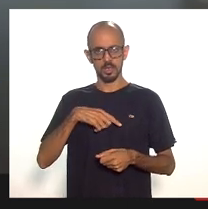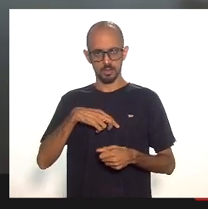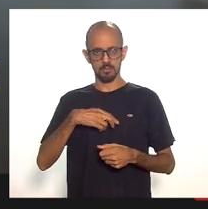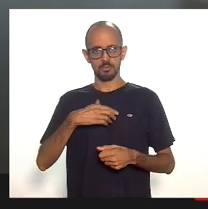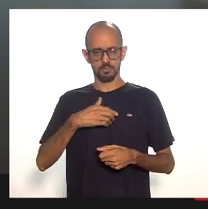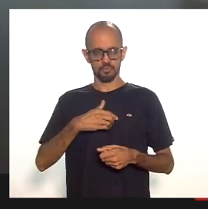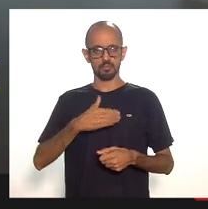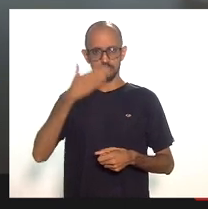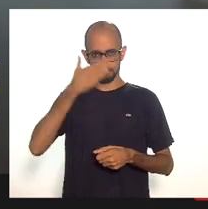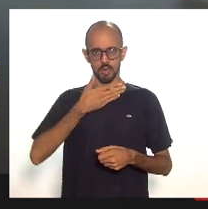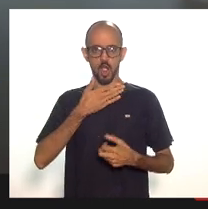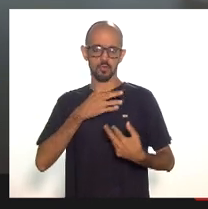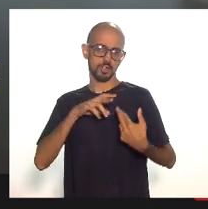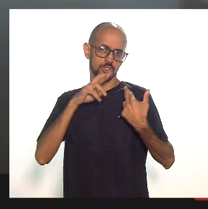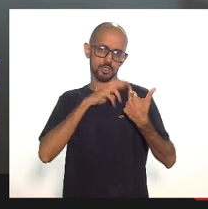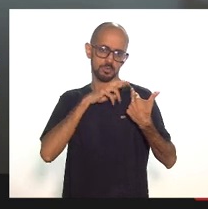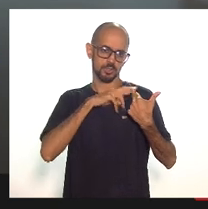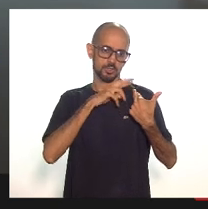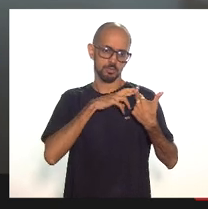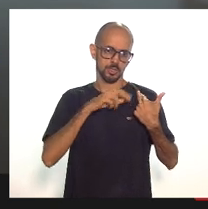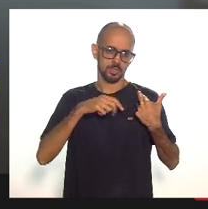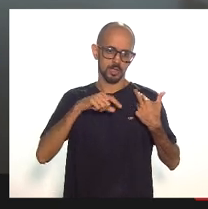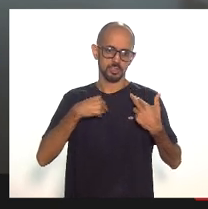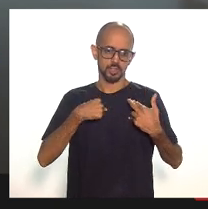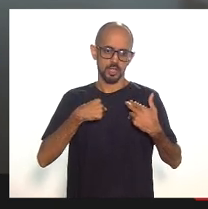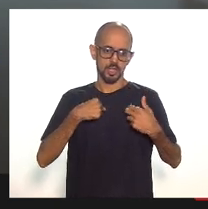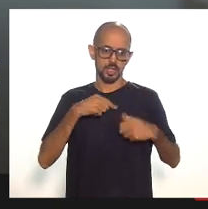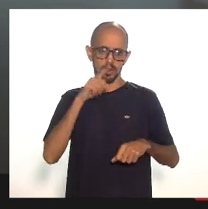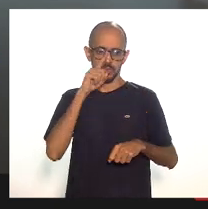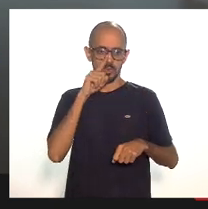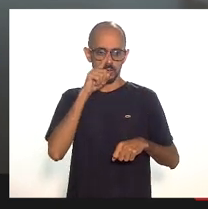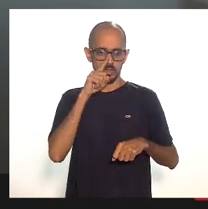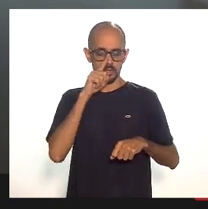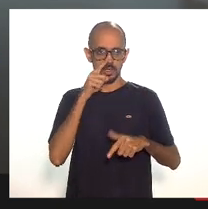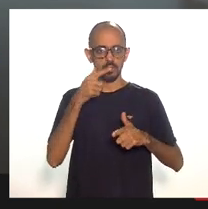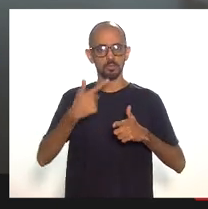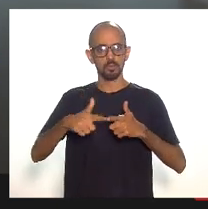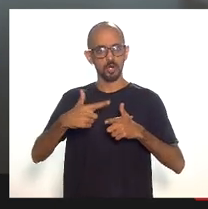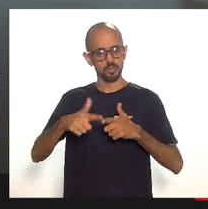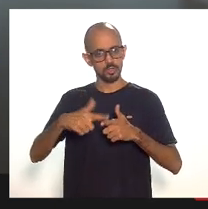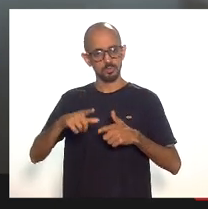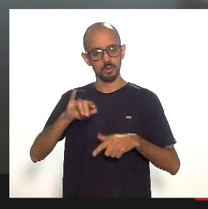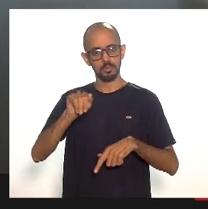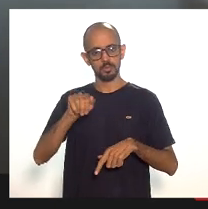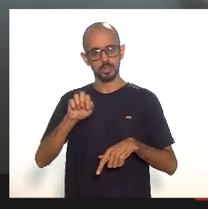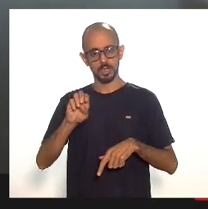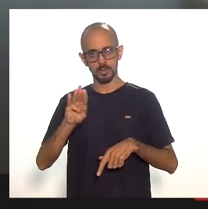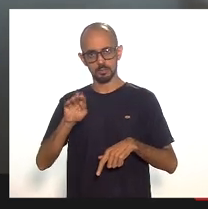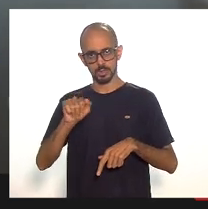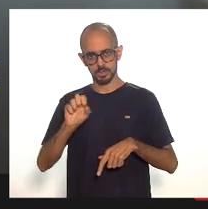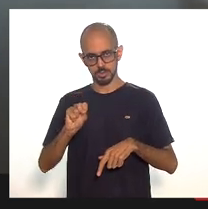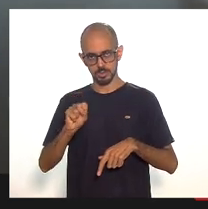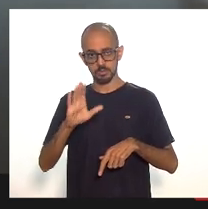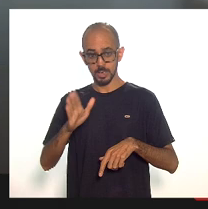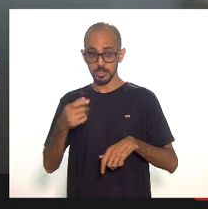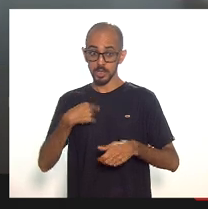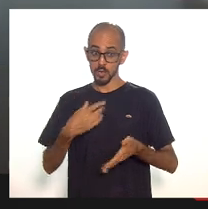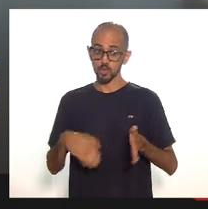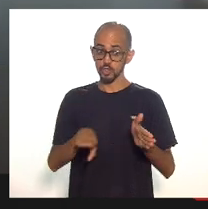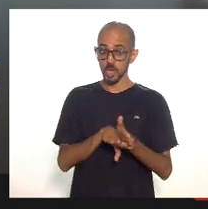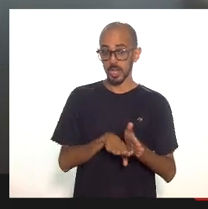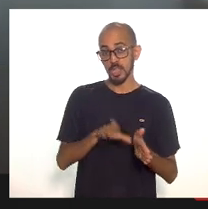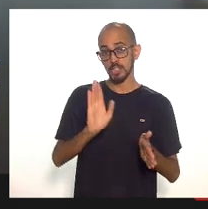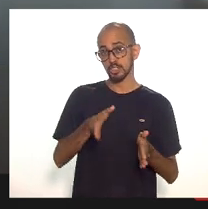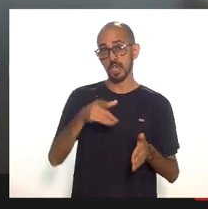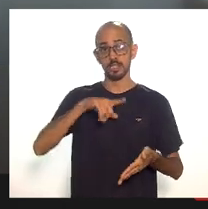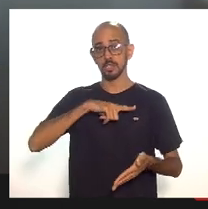fiz. Deu? Arriscando muitos problemas dentro da minha vida por causa desse problema do Iabas. Mas eu já cheguei com ele judicializado. E eu não deixei, porque eu